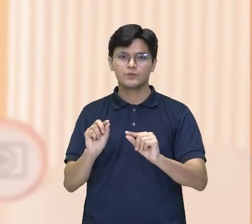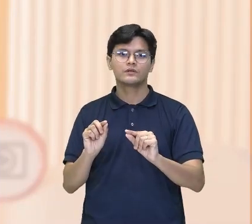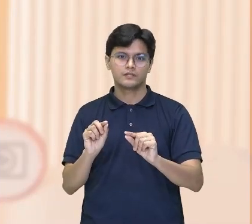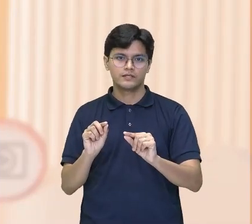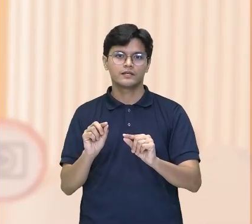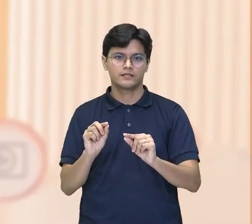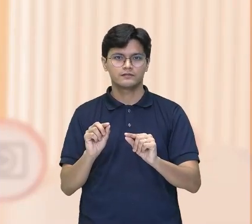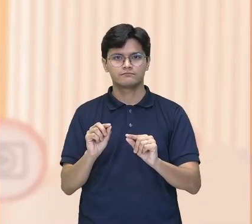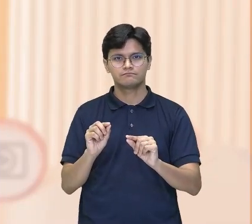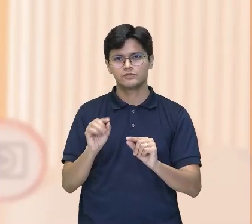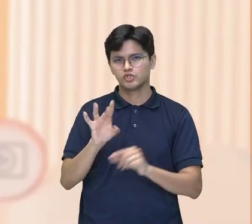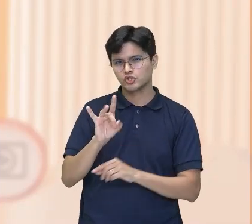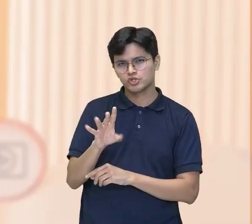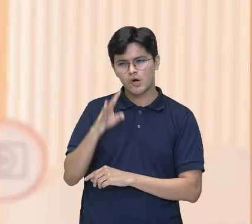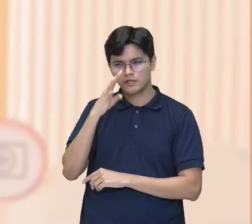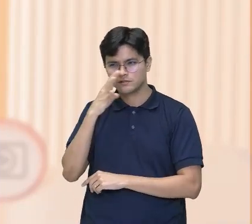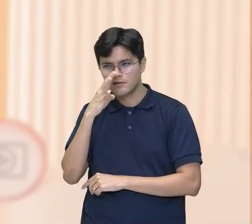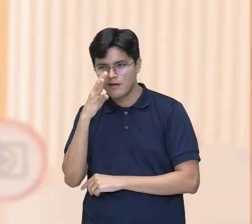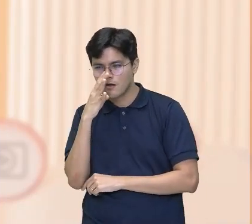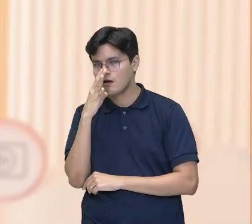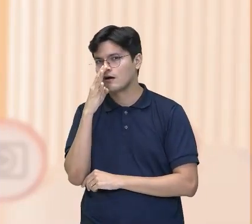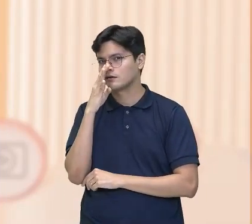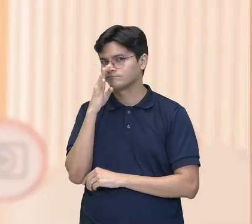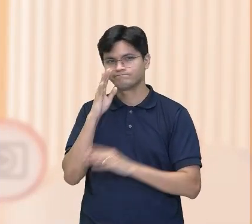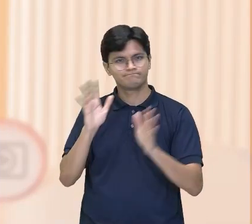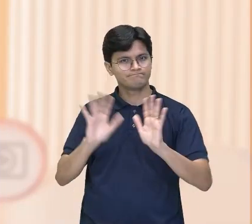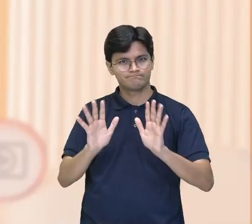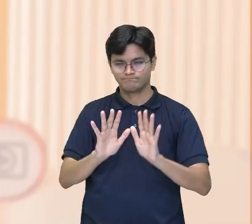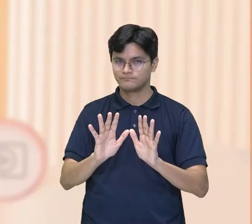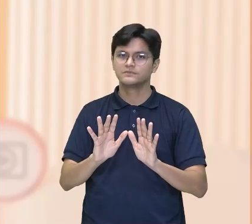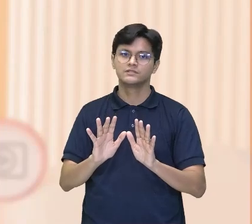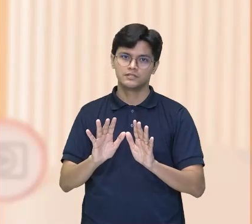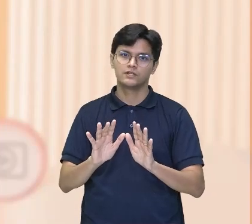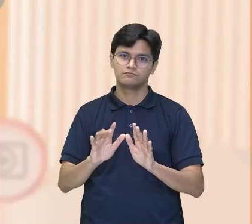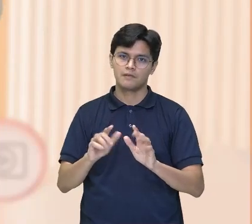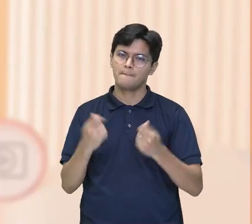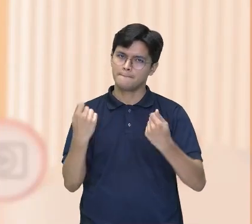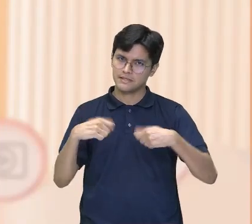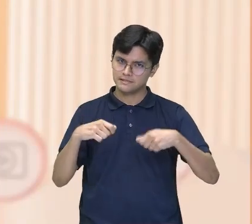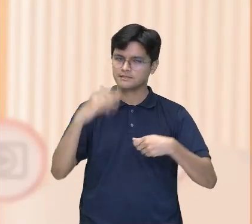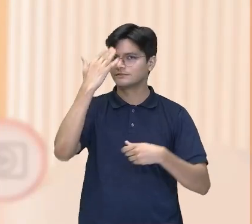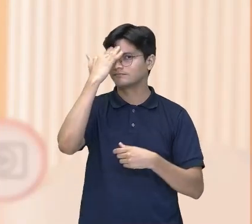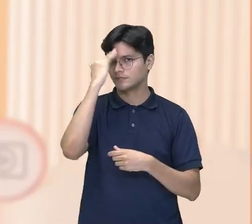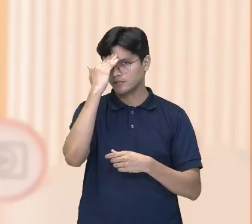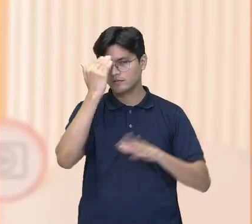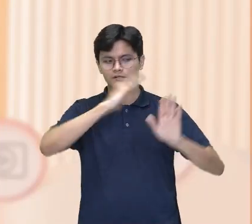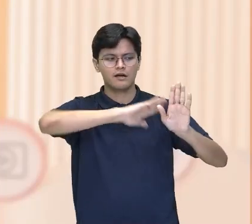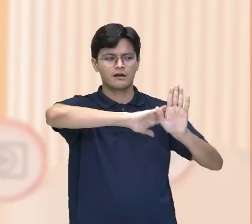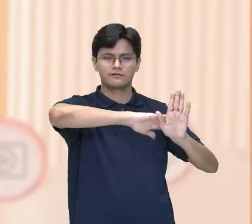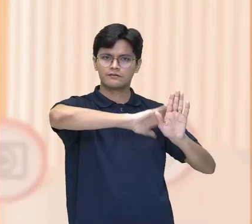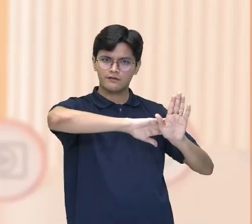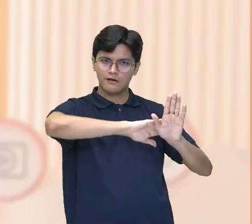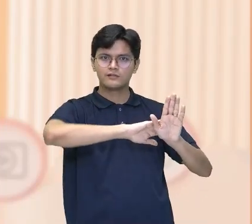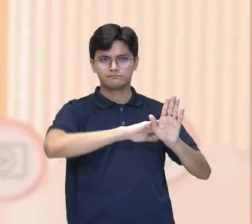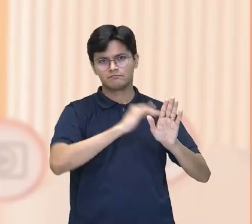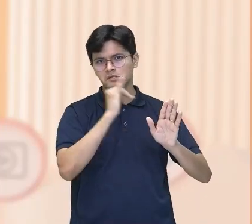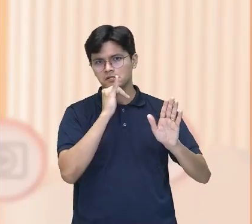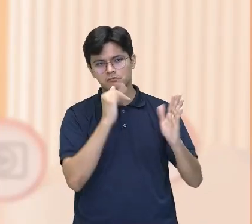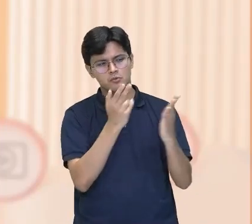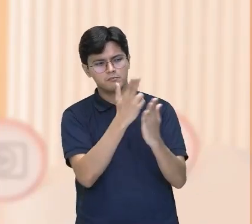captam naquele material. Por trás daquelas obras, por trás daquela pintura, por trás daquela